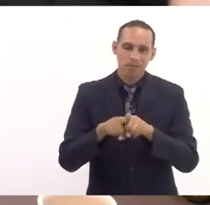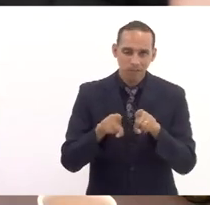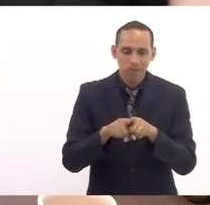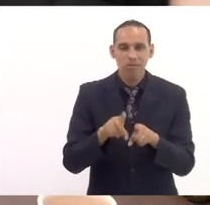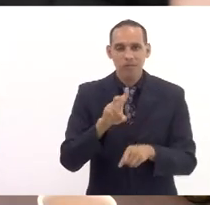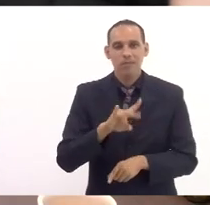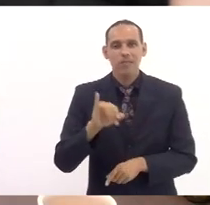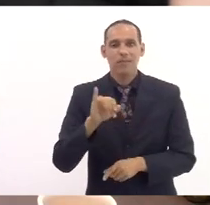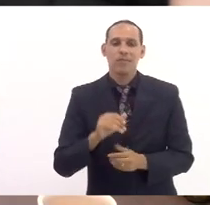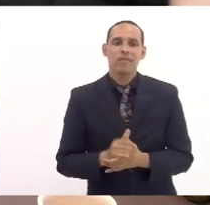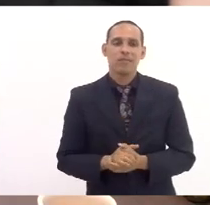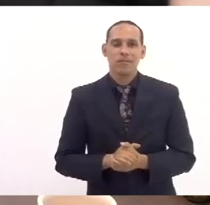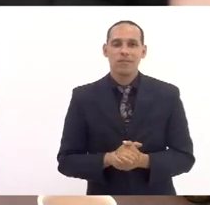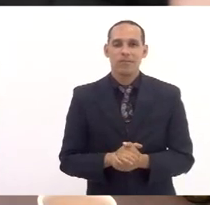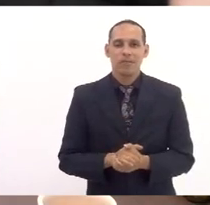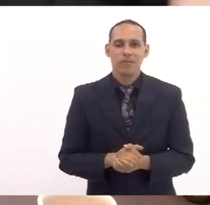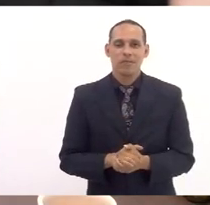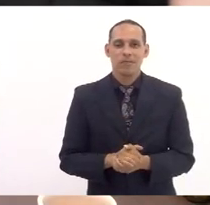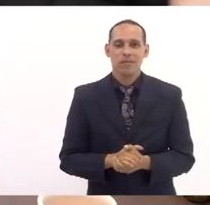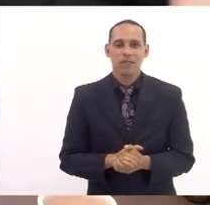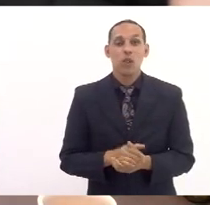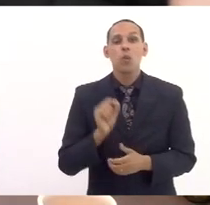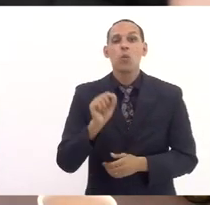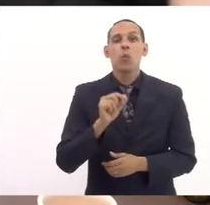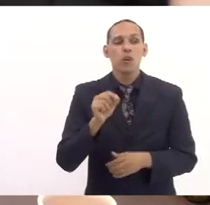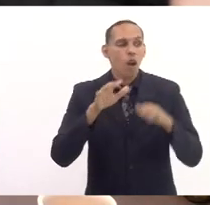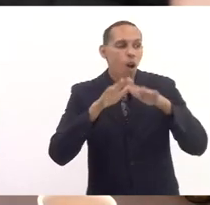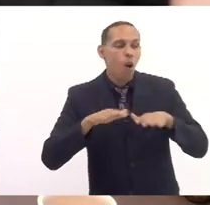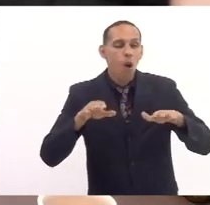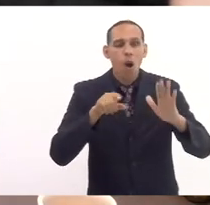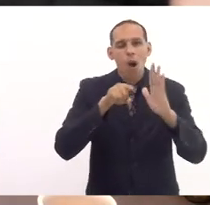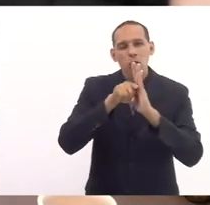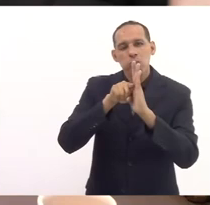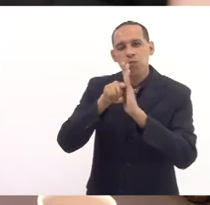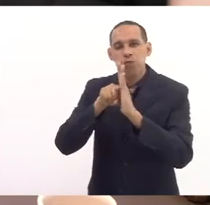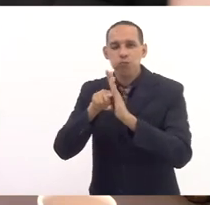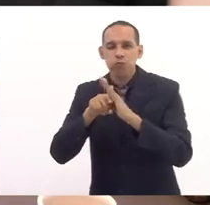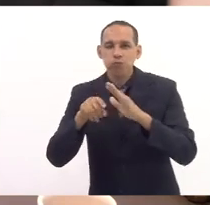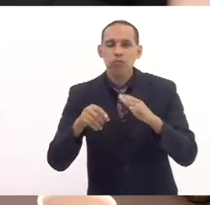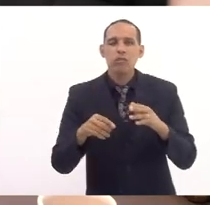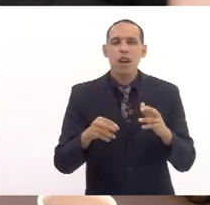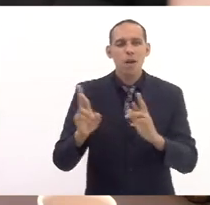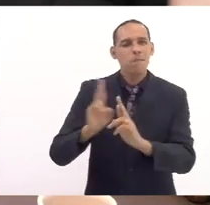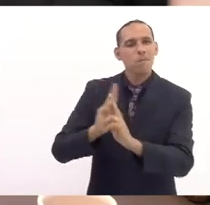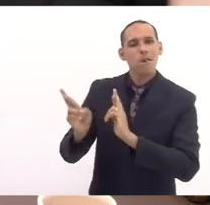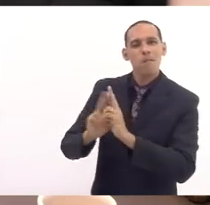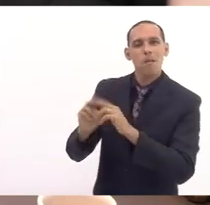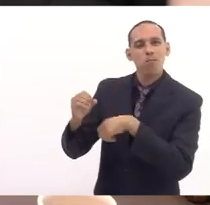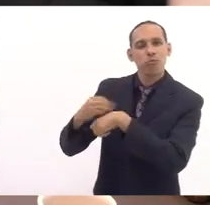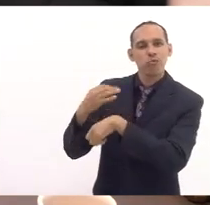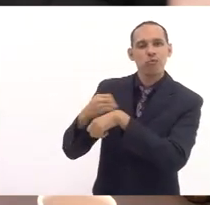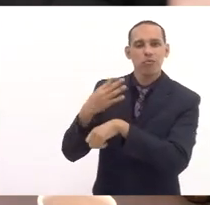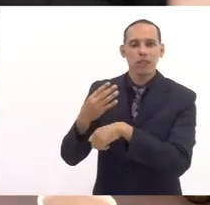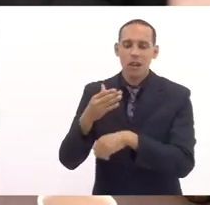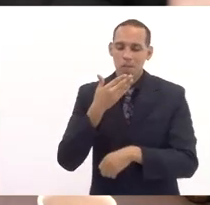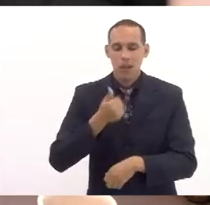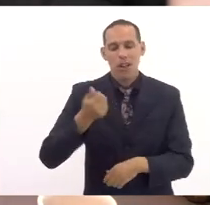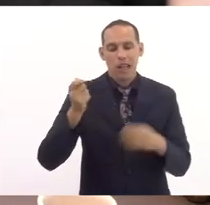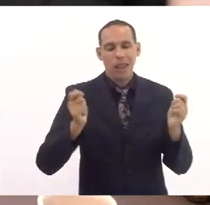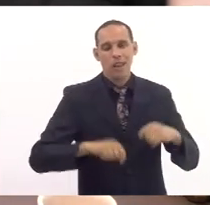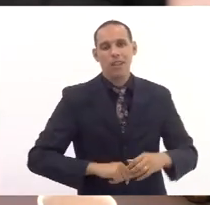colocada em consulta pública para receber sugestões e aperfeiçoamento de